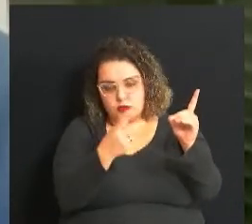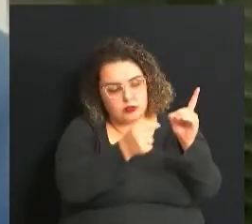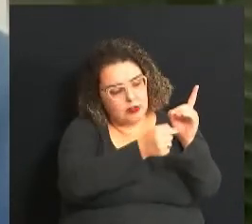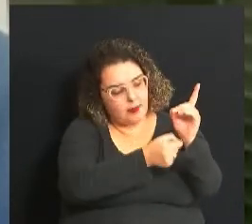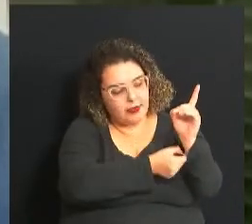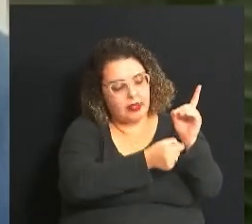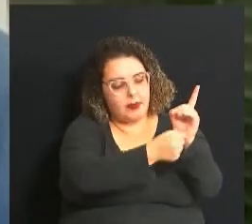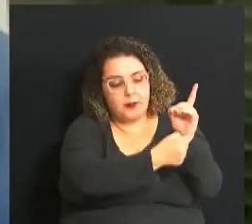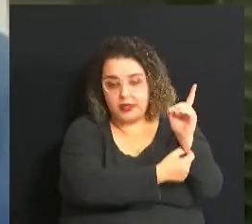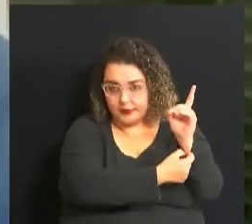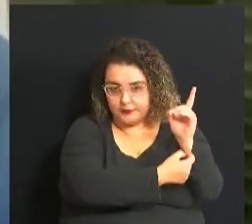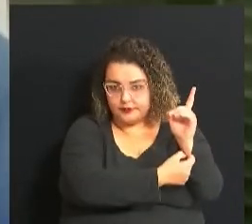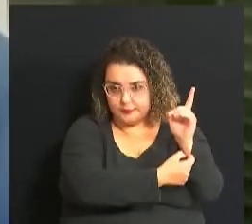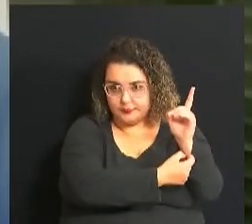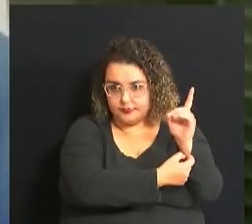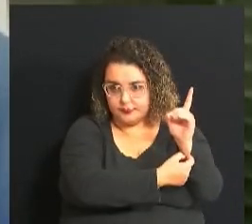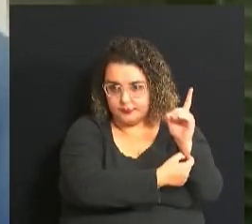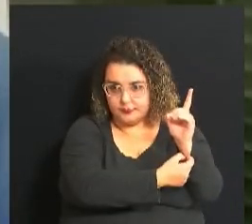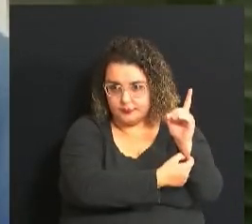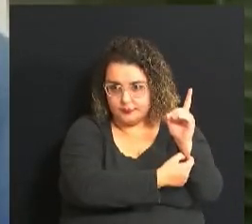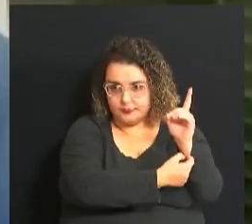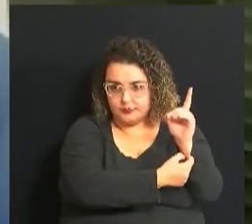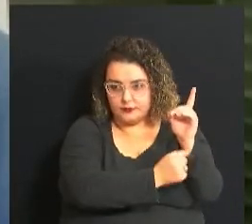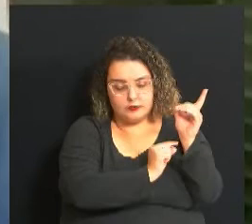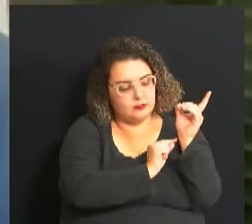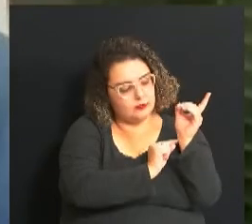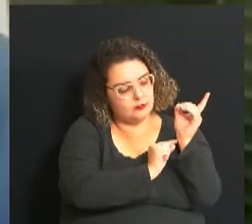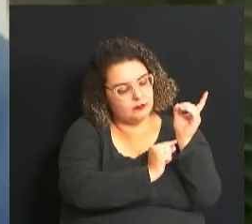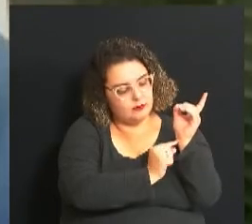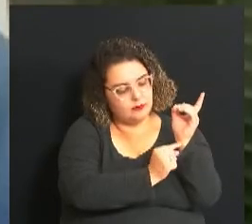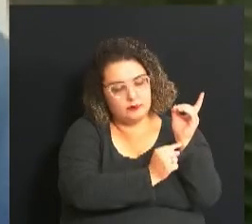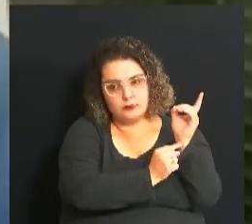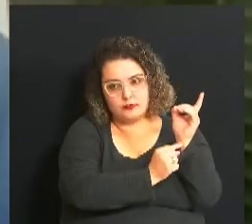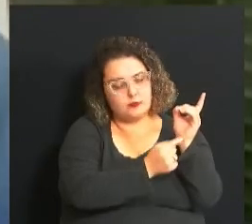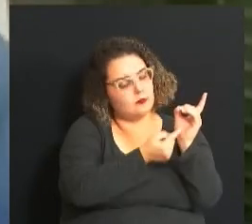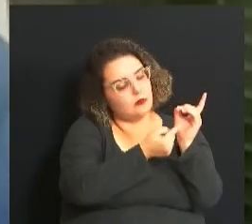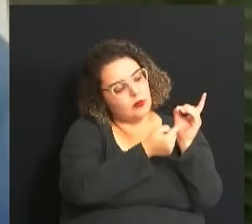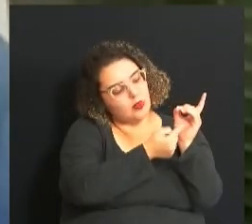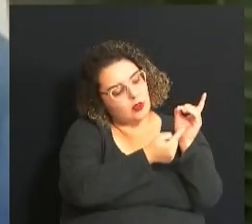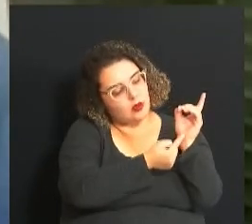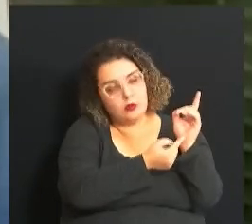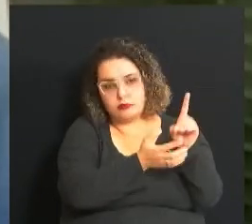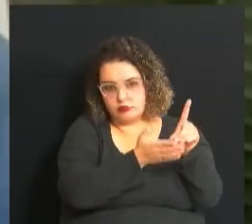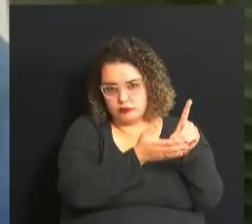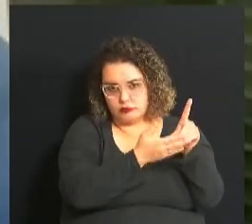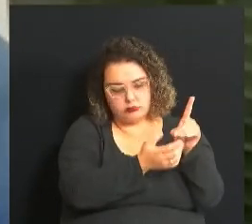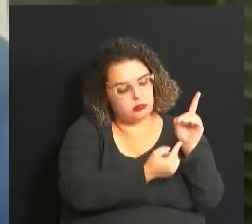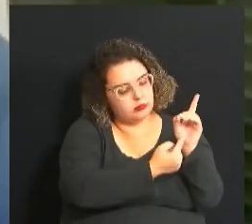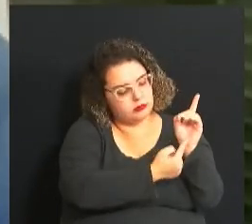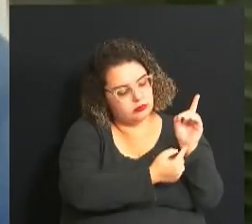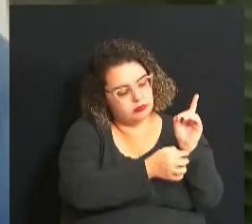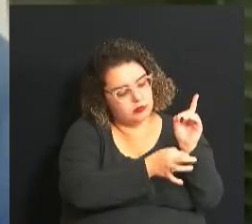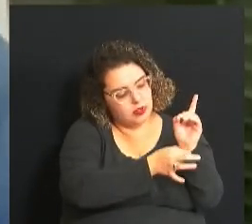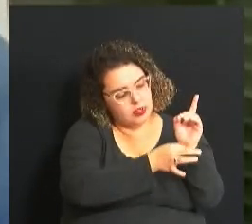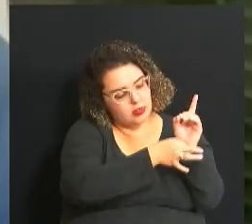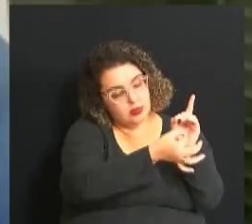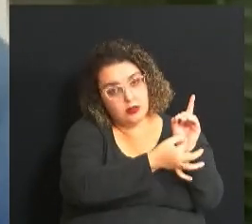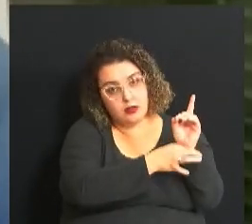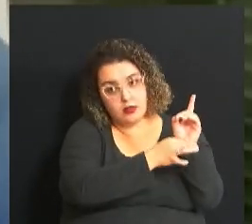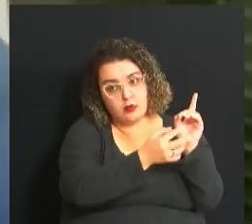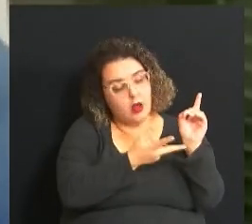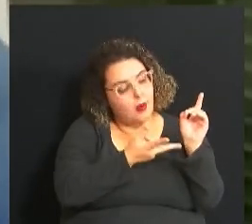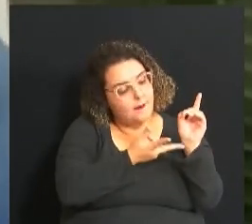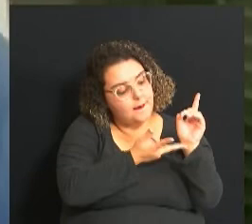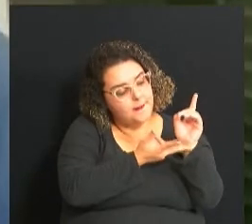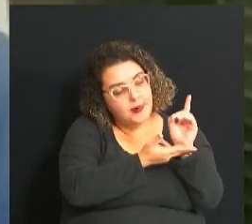canais com incisões no escroto, retirar esses canais e cortar os canais